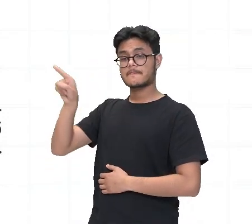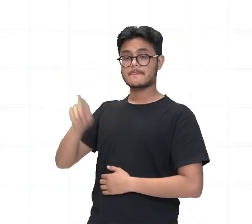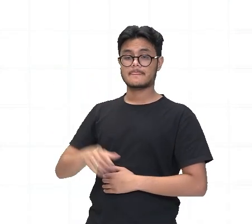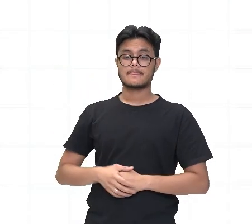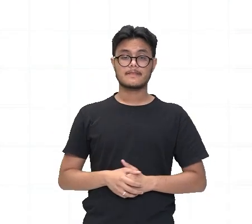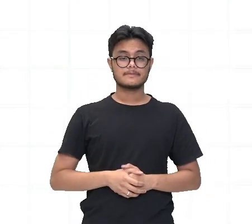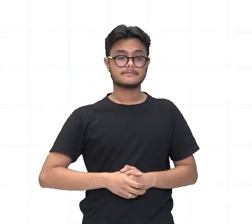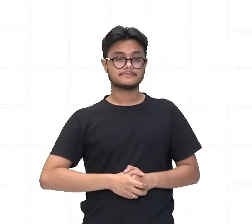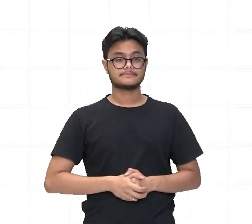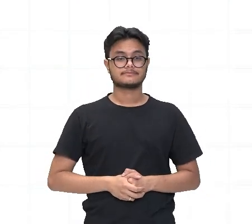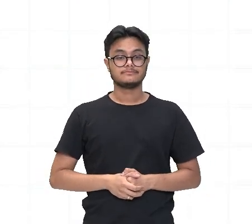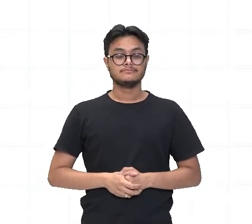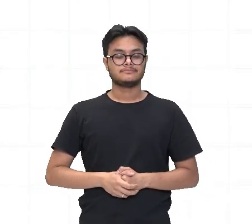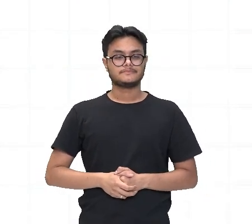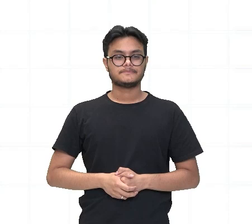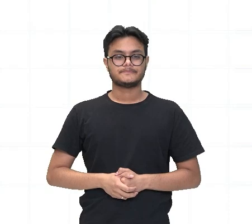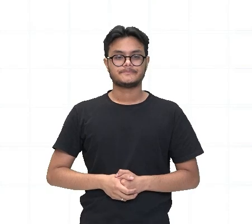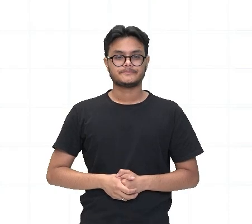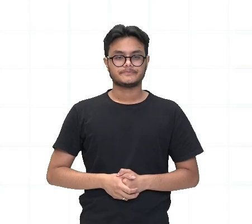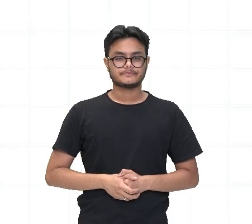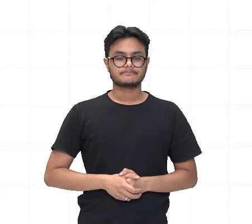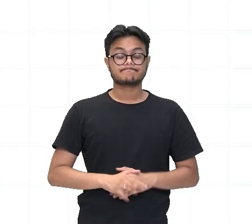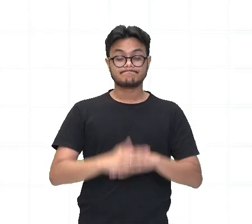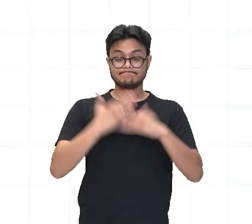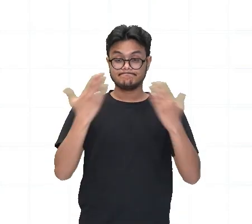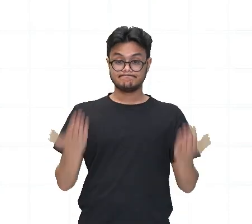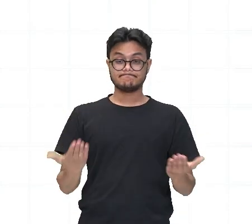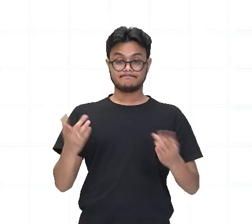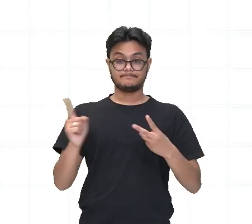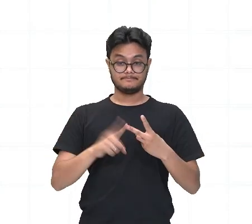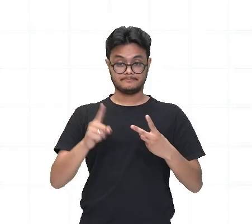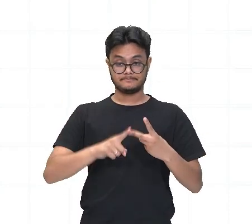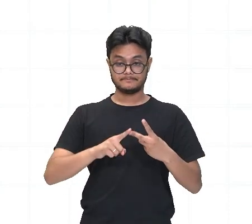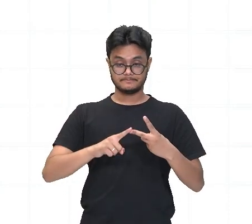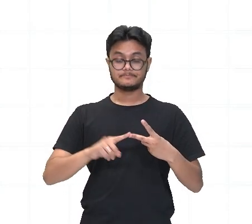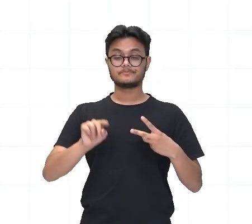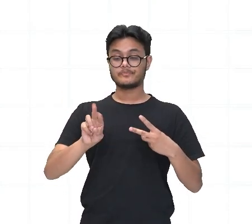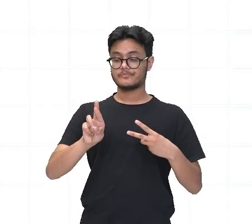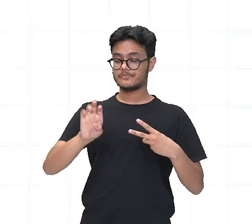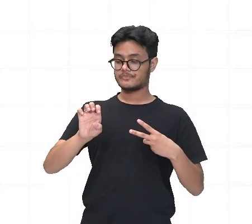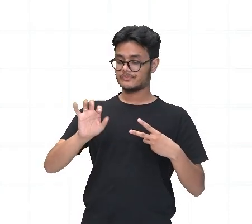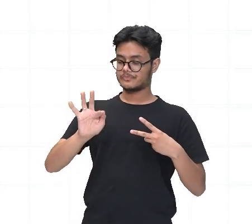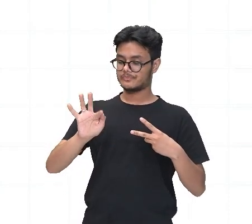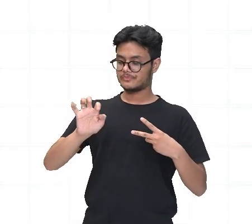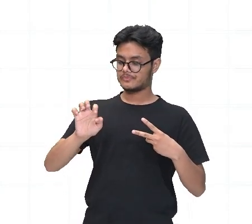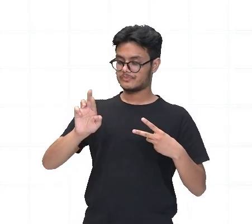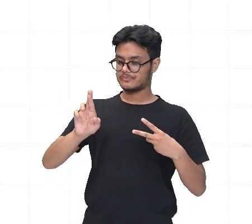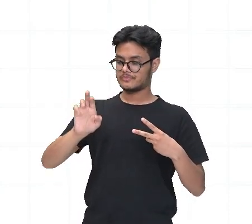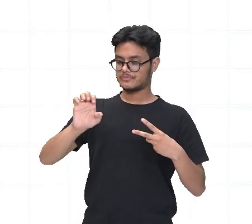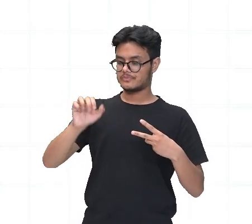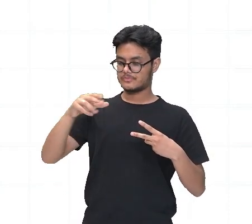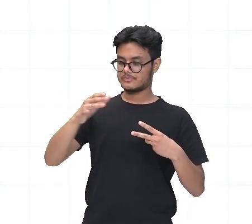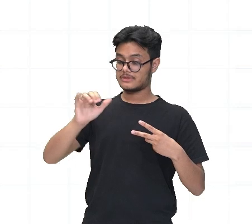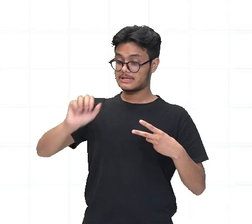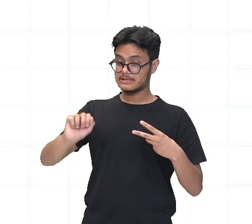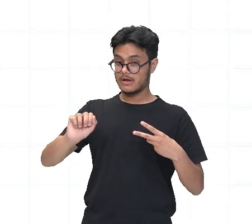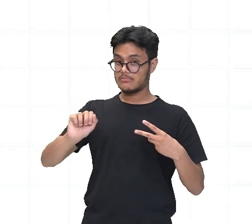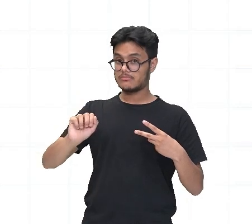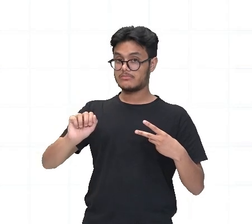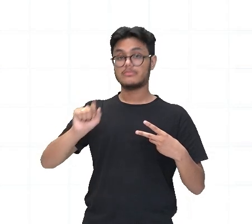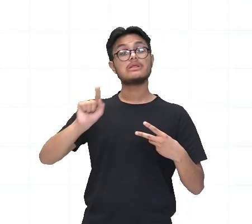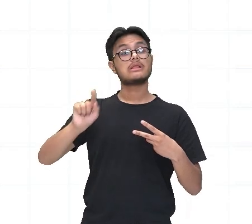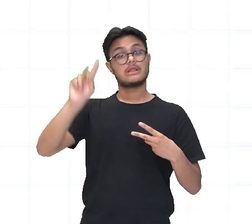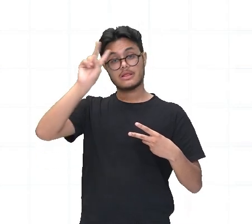vamos lá, vamos avançar? Olhem só. Então, a coesão referencial, ela pode acontecer